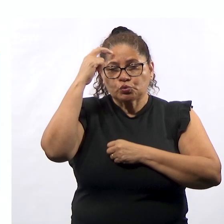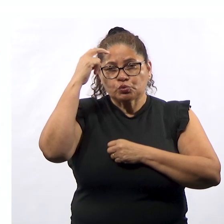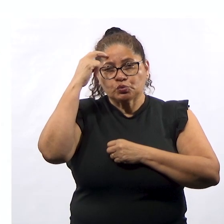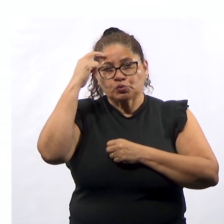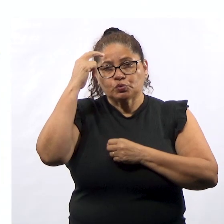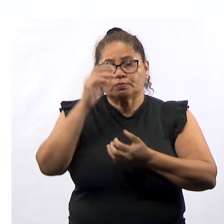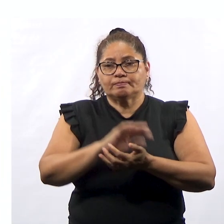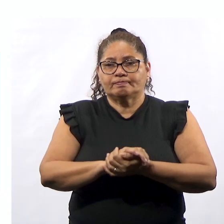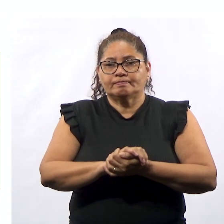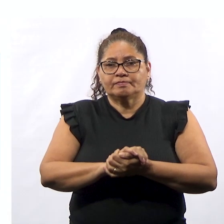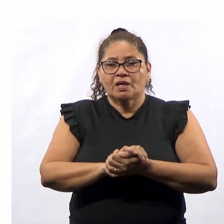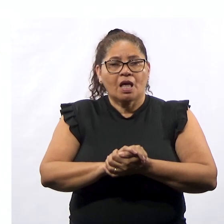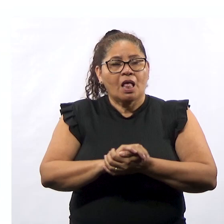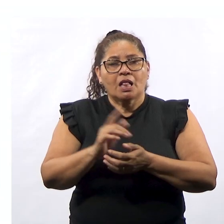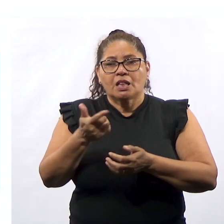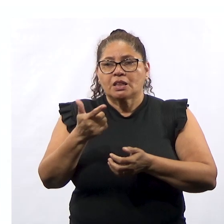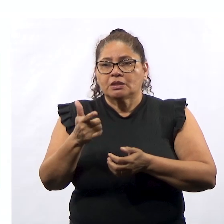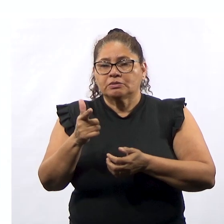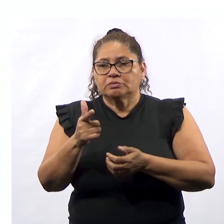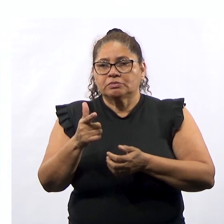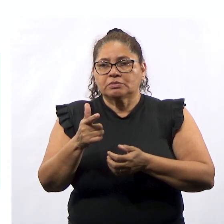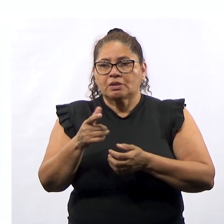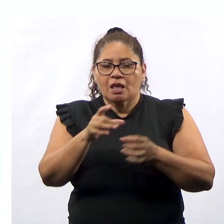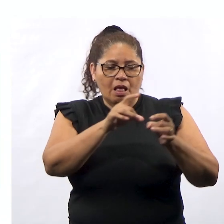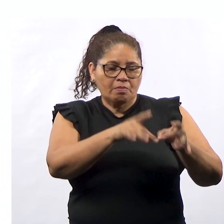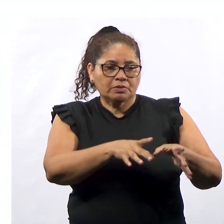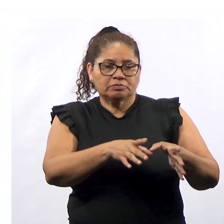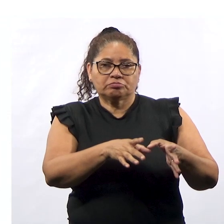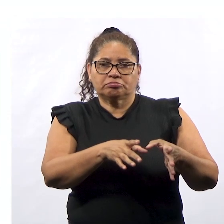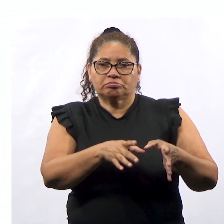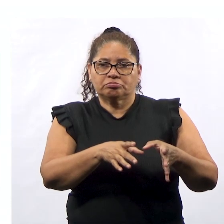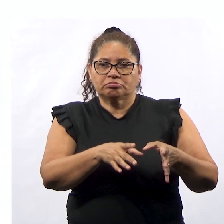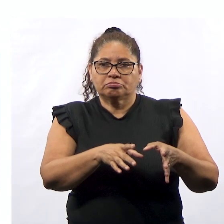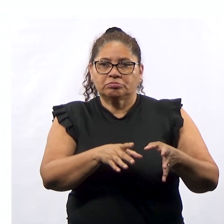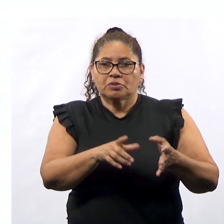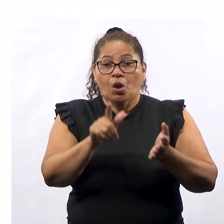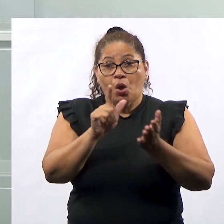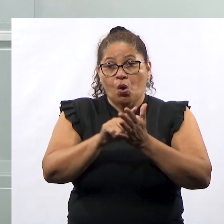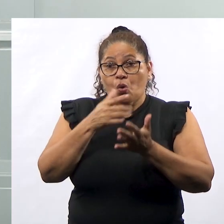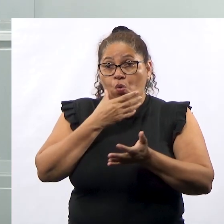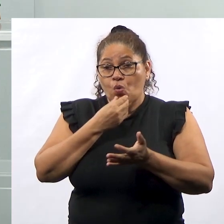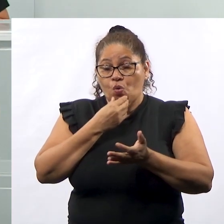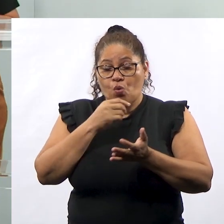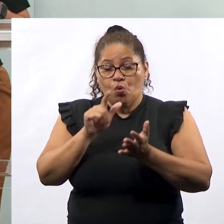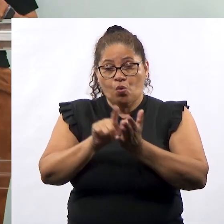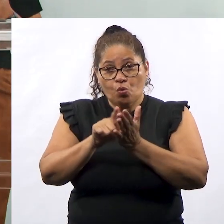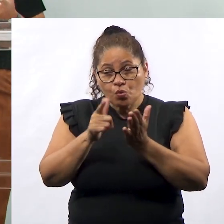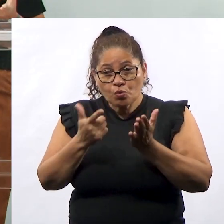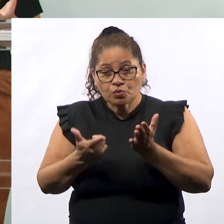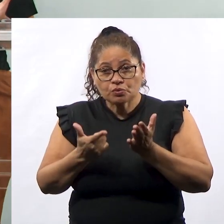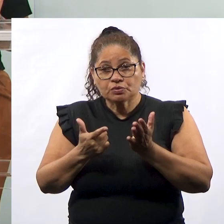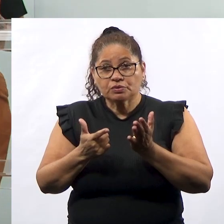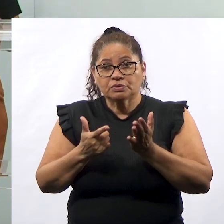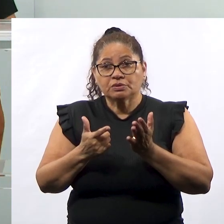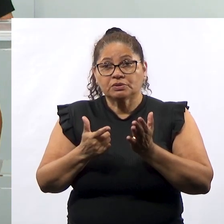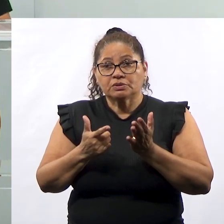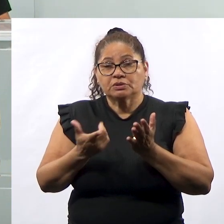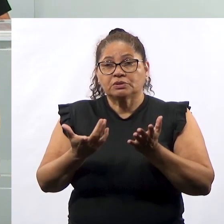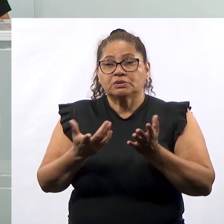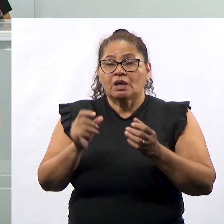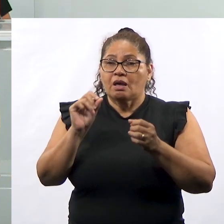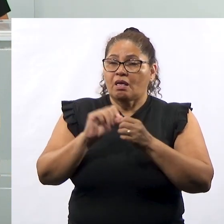na cultura erudita, sem renunciar a ela. Quando o Sacristã fala de revisar